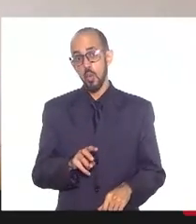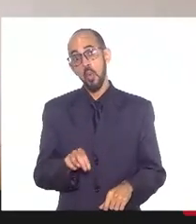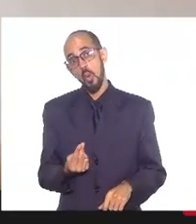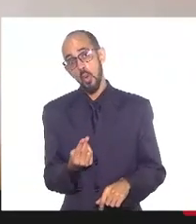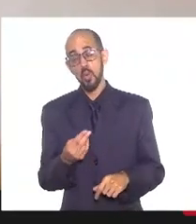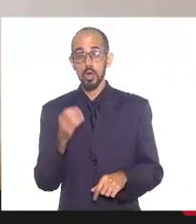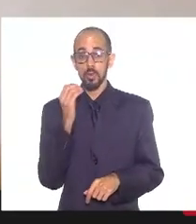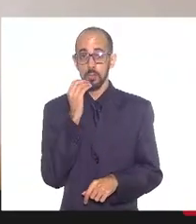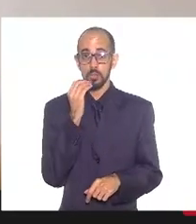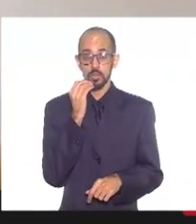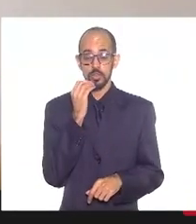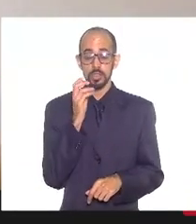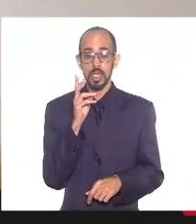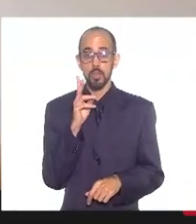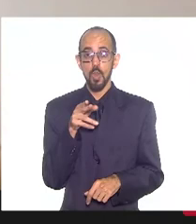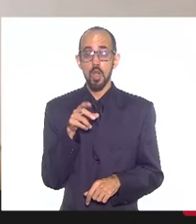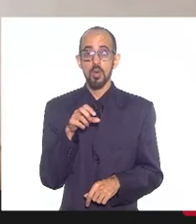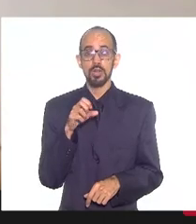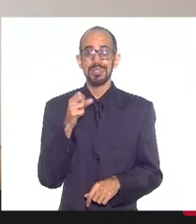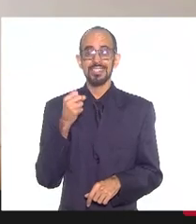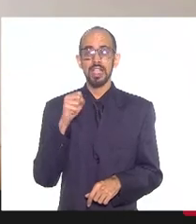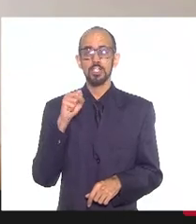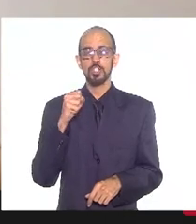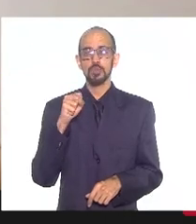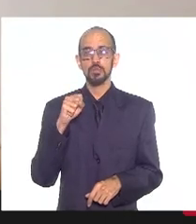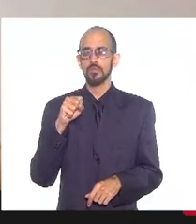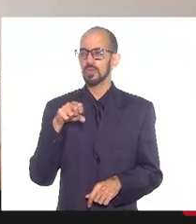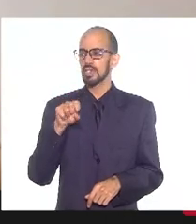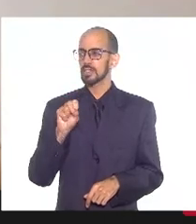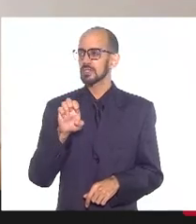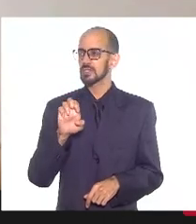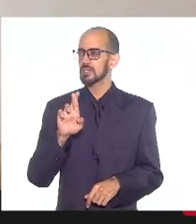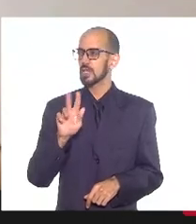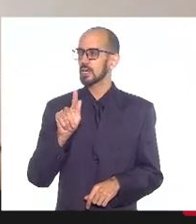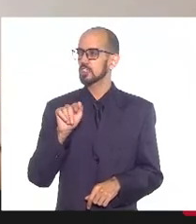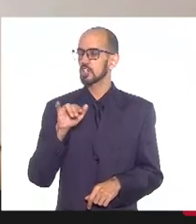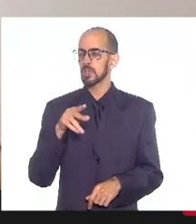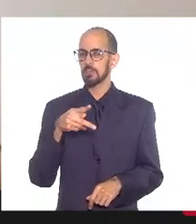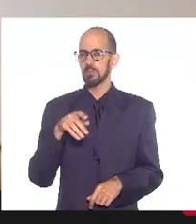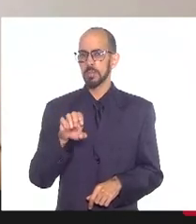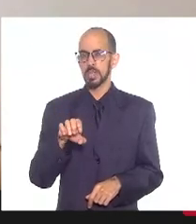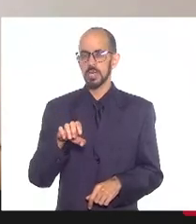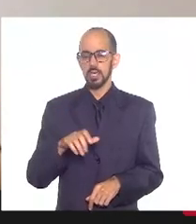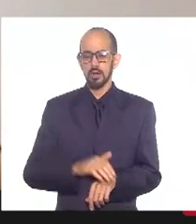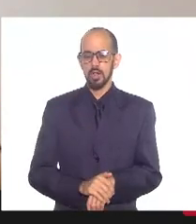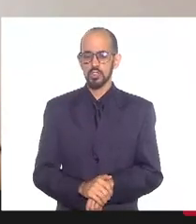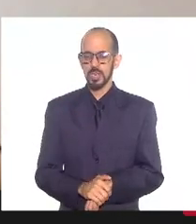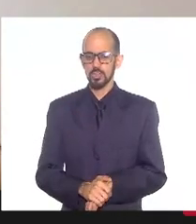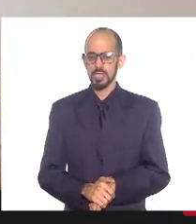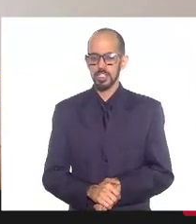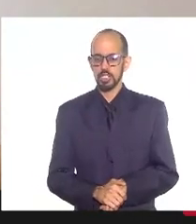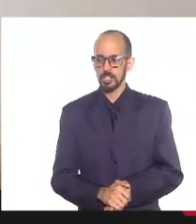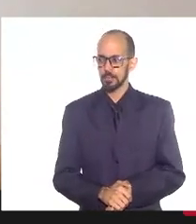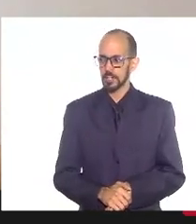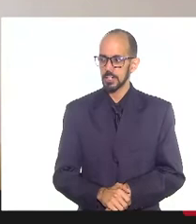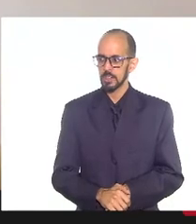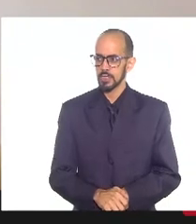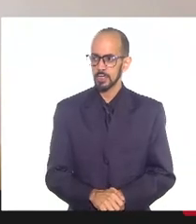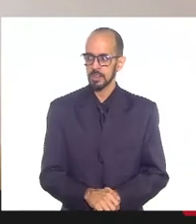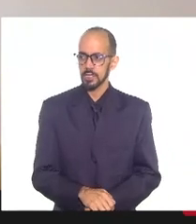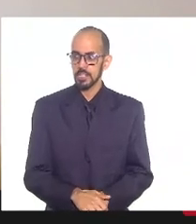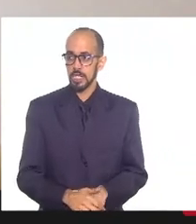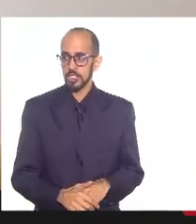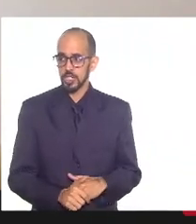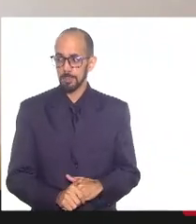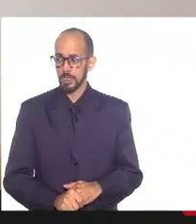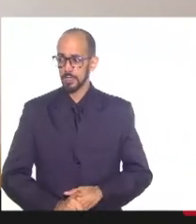como o Sergipe. Porque, do ponto de vista do setor de gás, as termoelétricas são um elemento extremamente importante